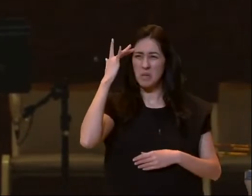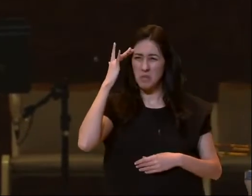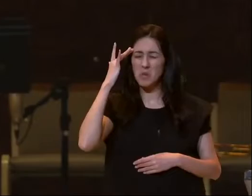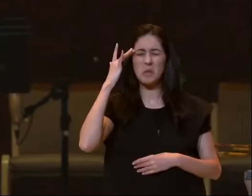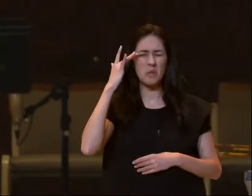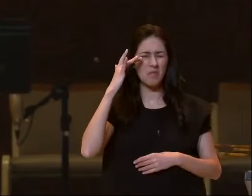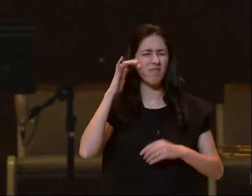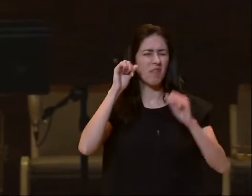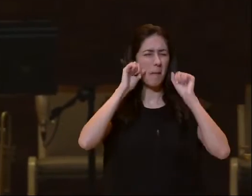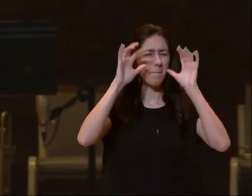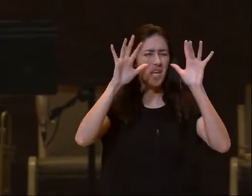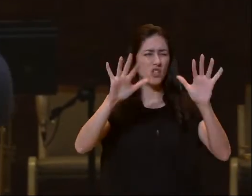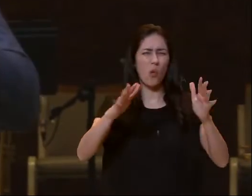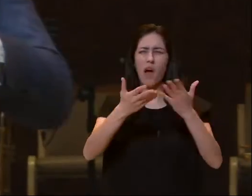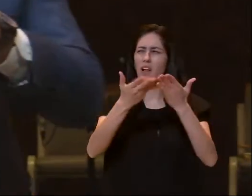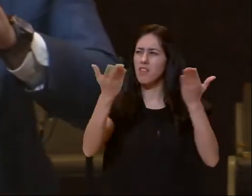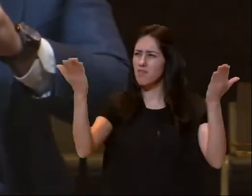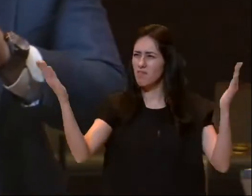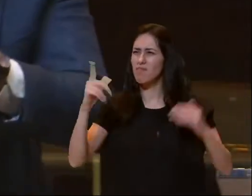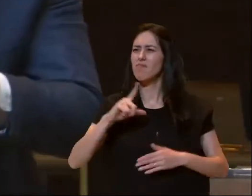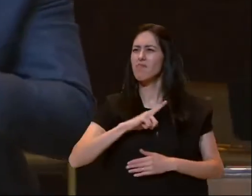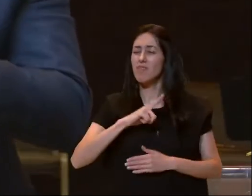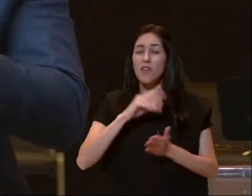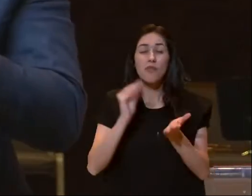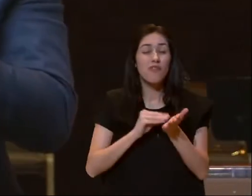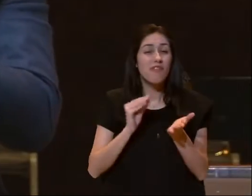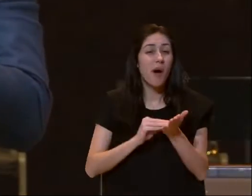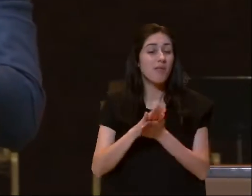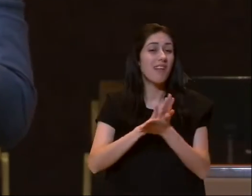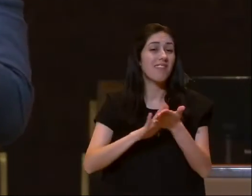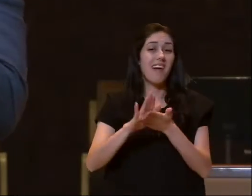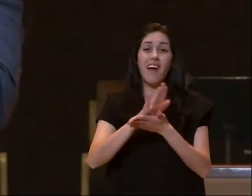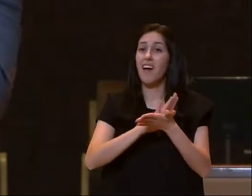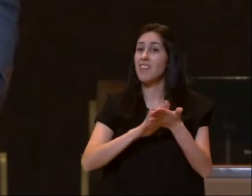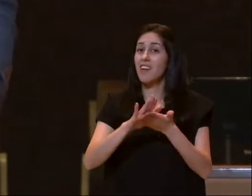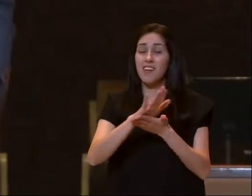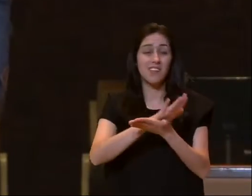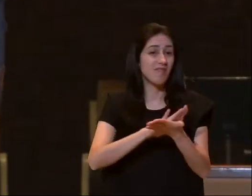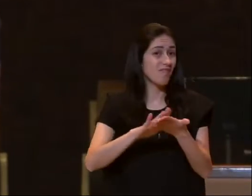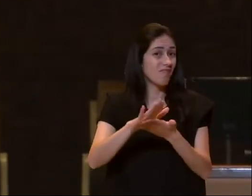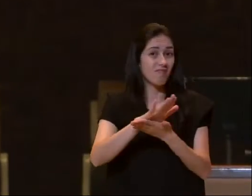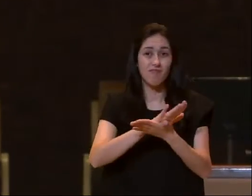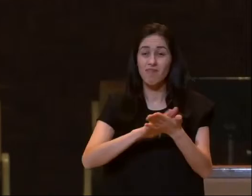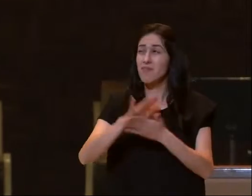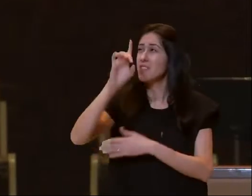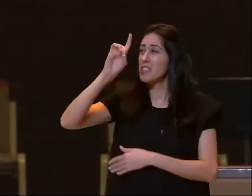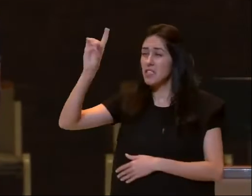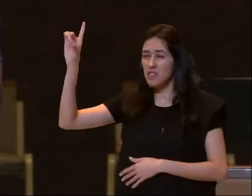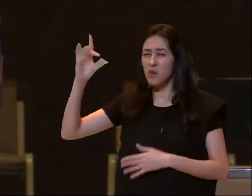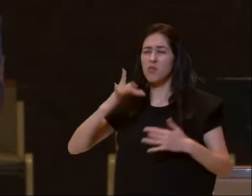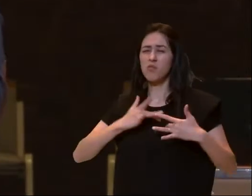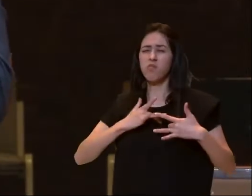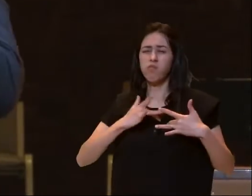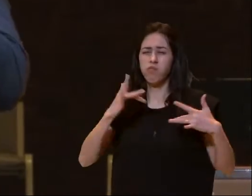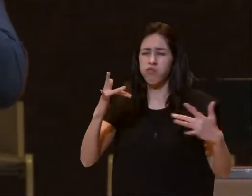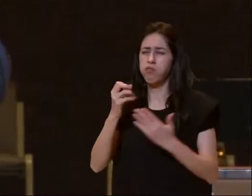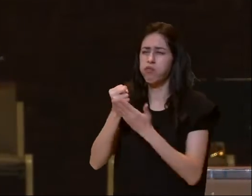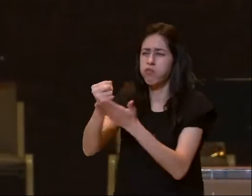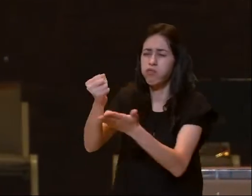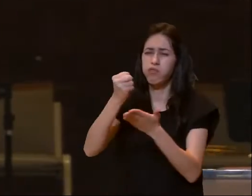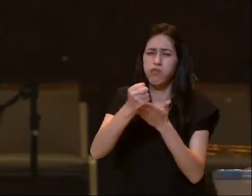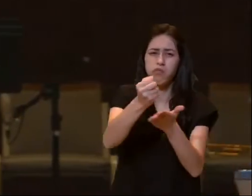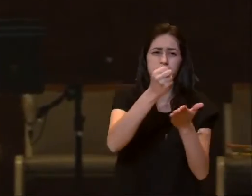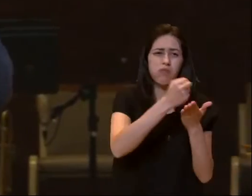lugar. Não nos falta nada. Nós temos um Deus generoso. Em